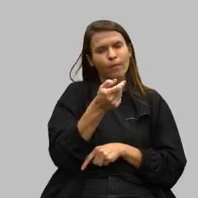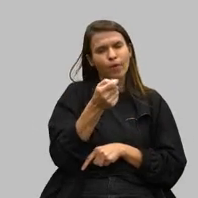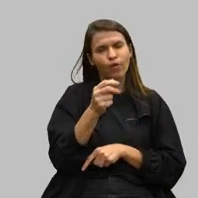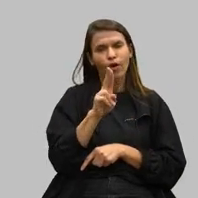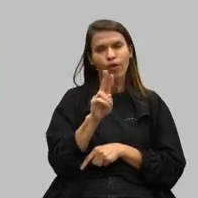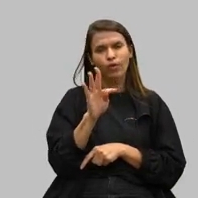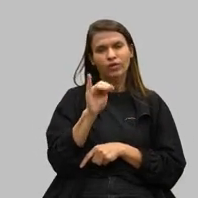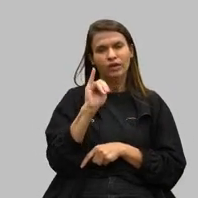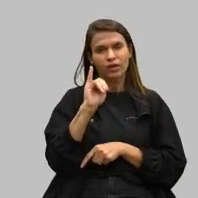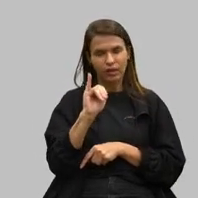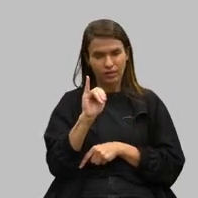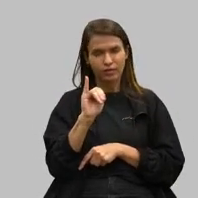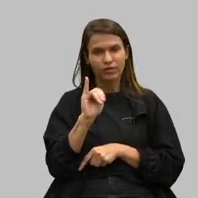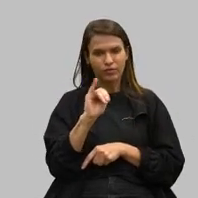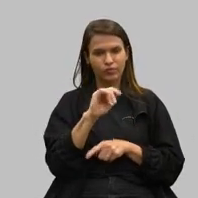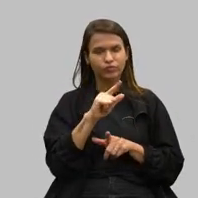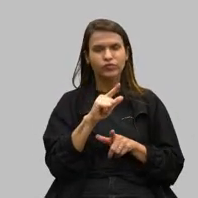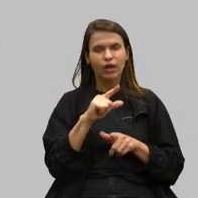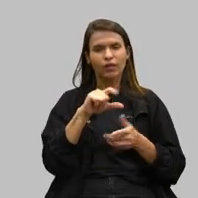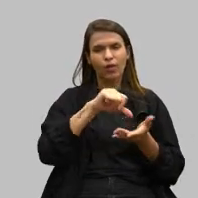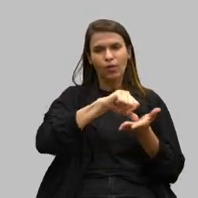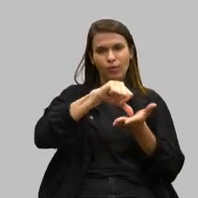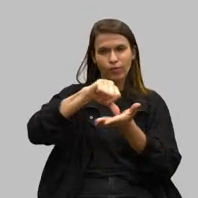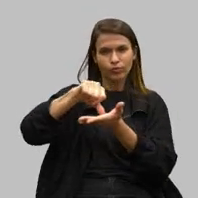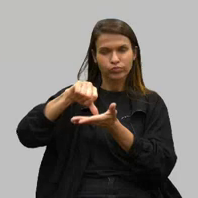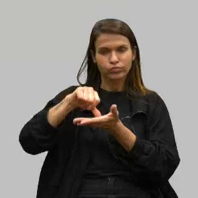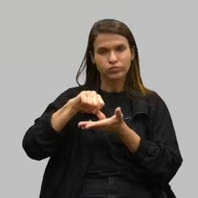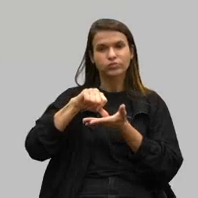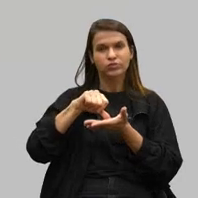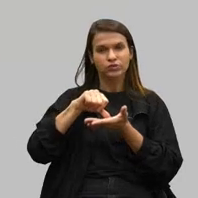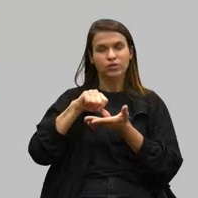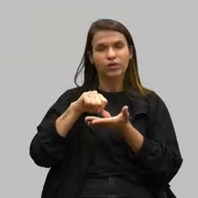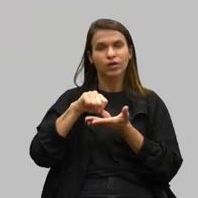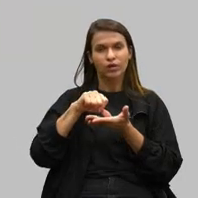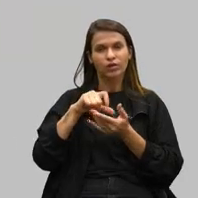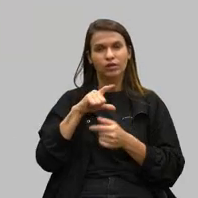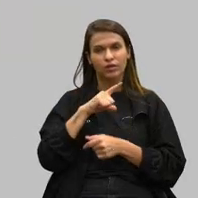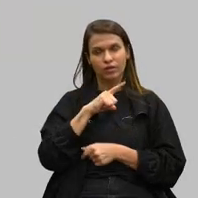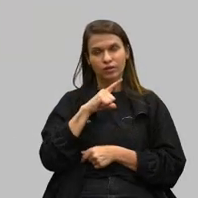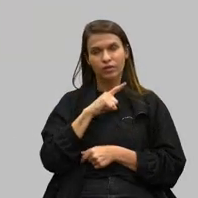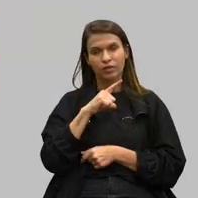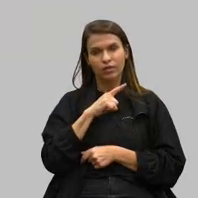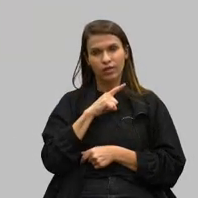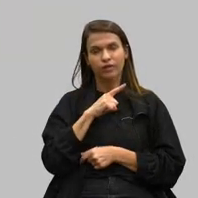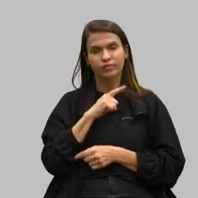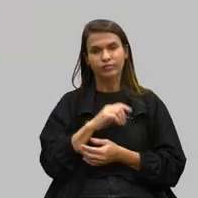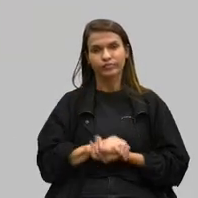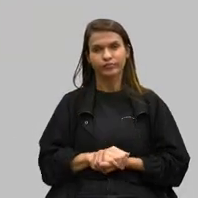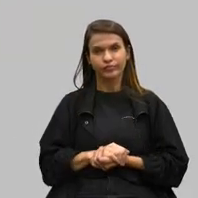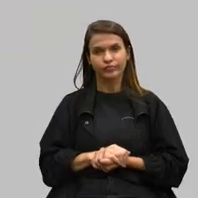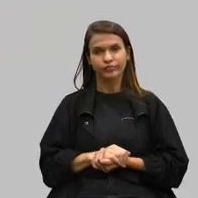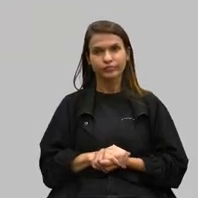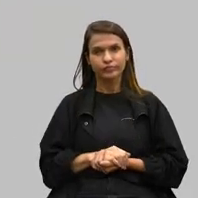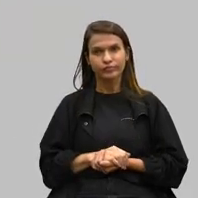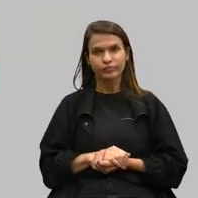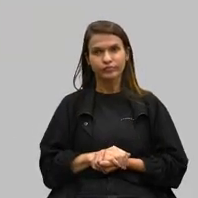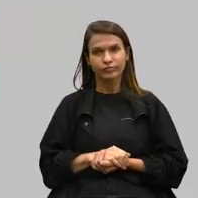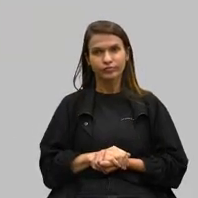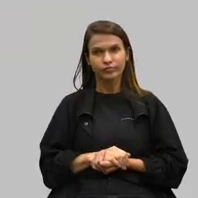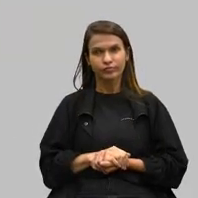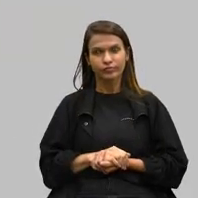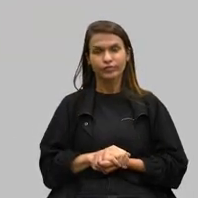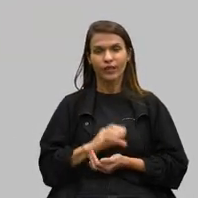vazio, é mais o idade de cuidado intermediário, canguru e convencional. Para concluir? E das